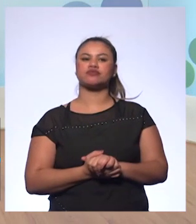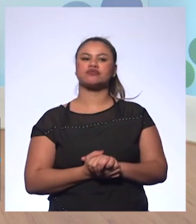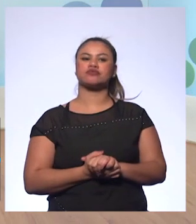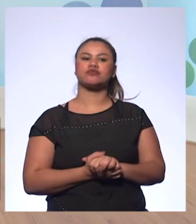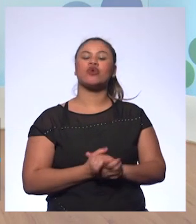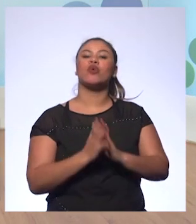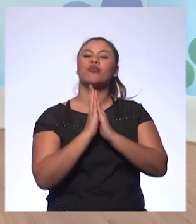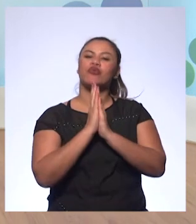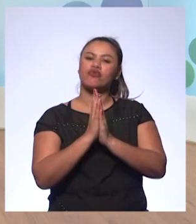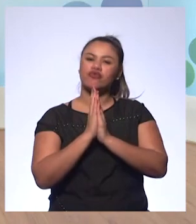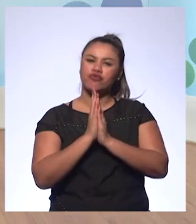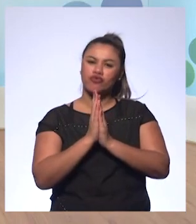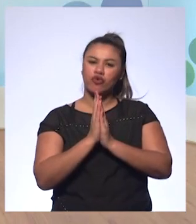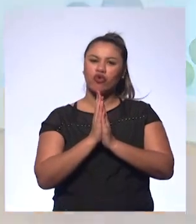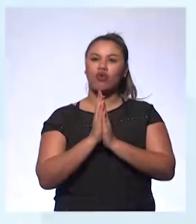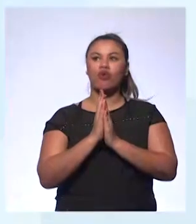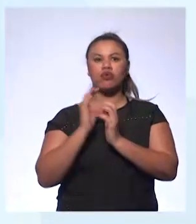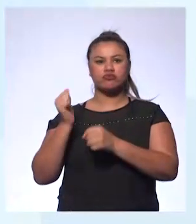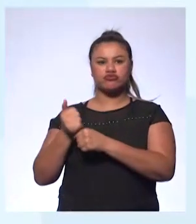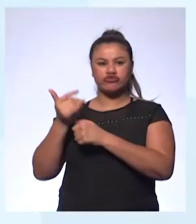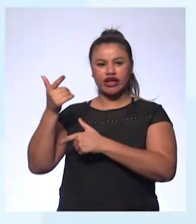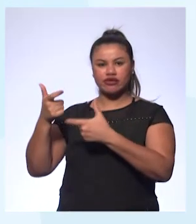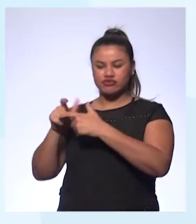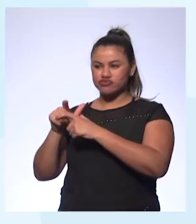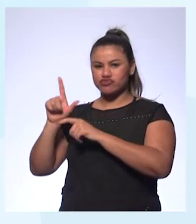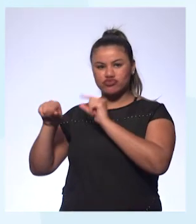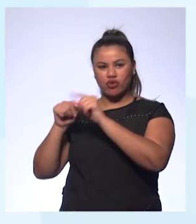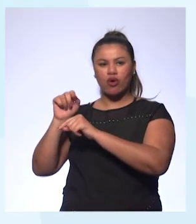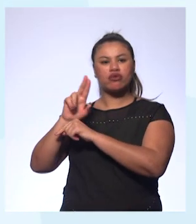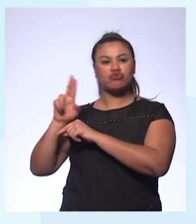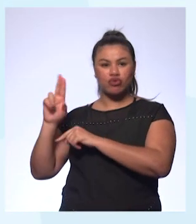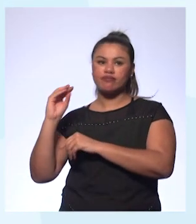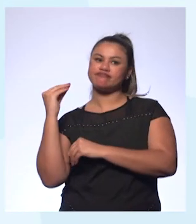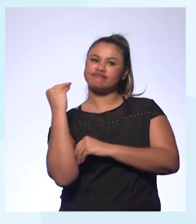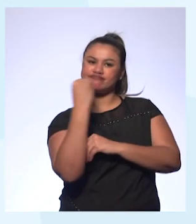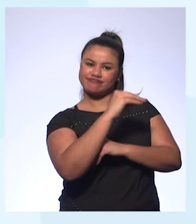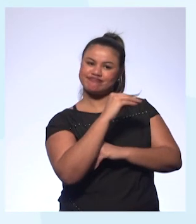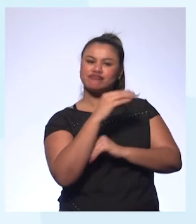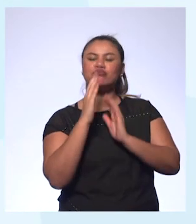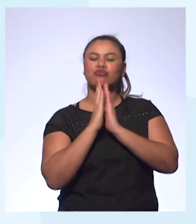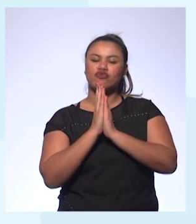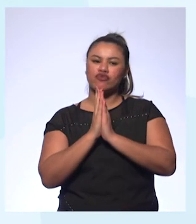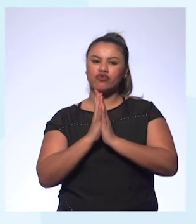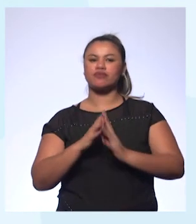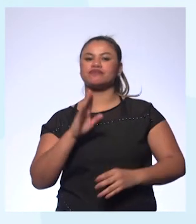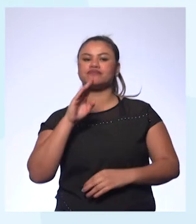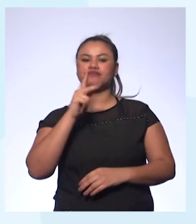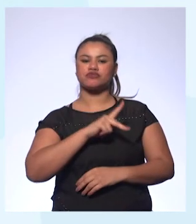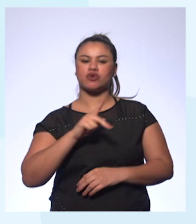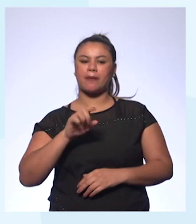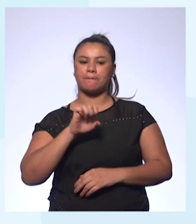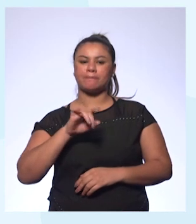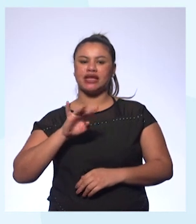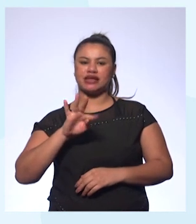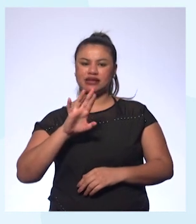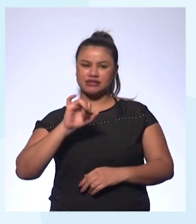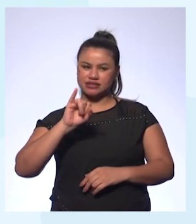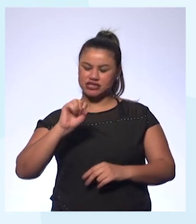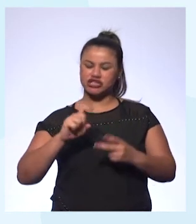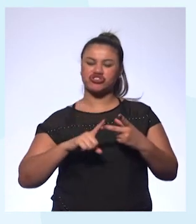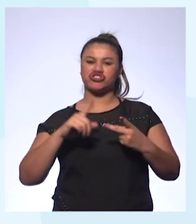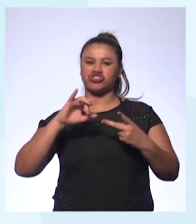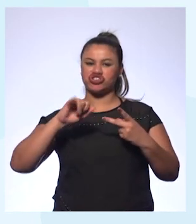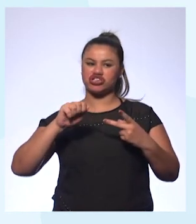por favor coloque o nome do aluno que falar tá a professora Beatriz é a professora é o professor